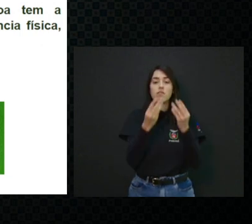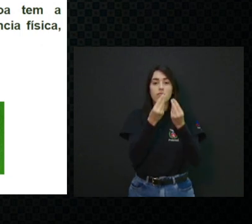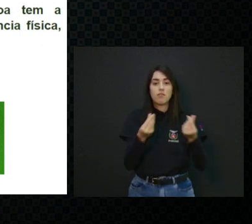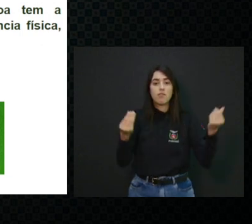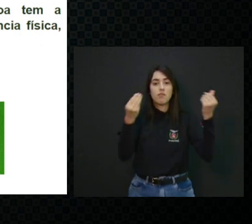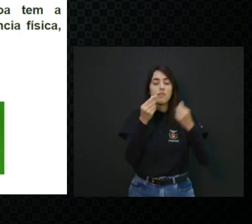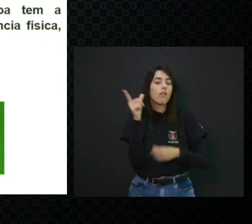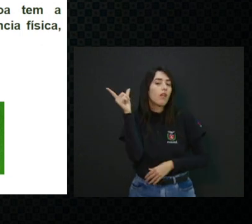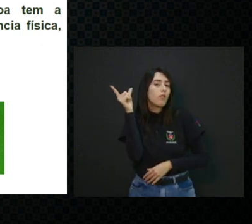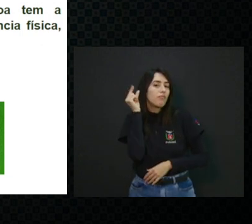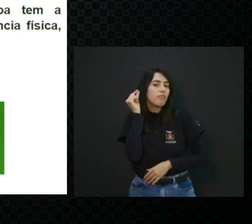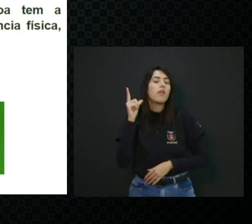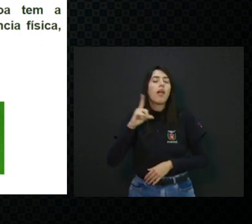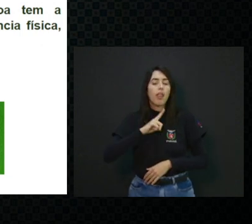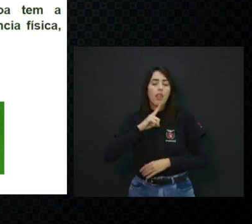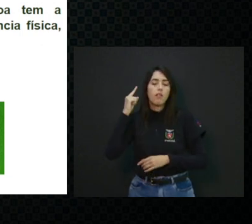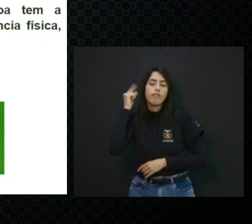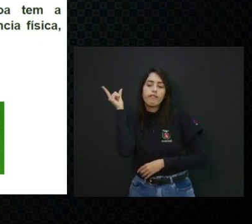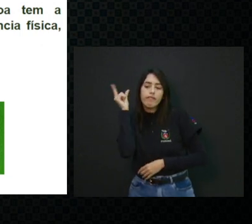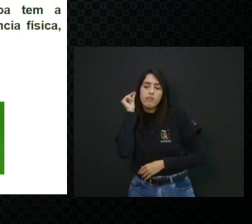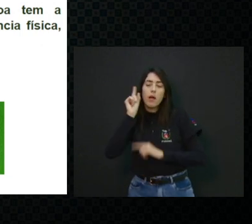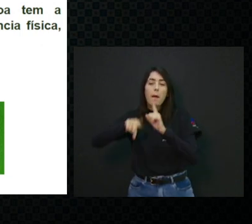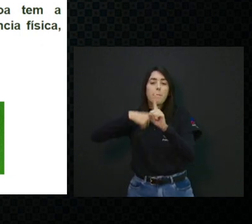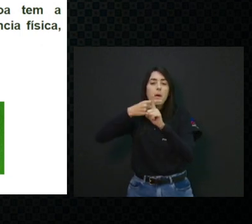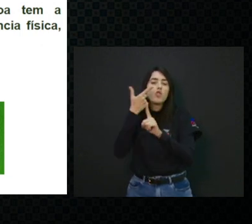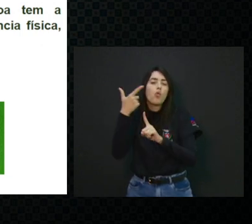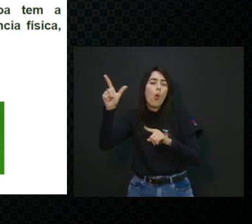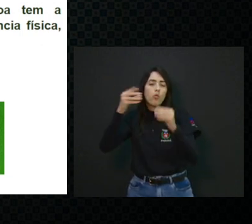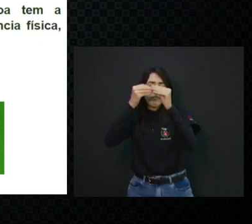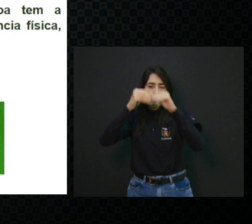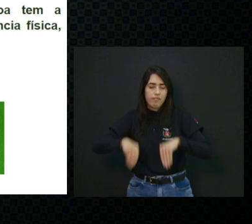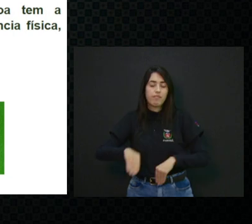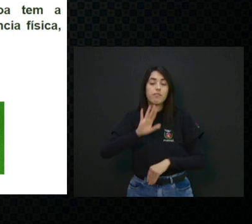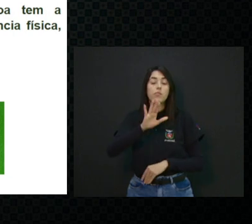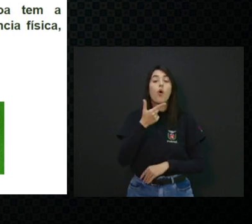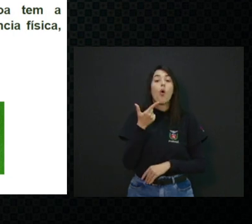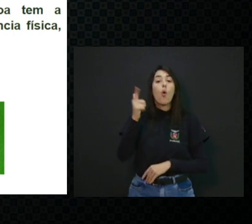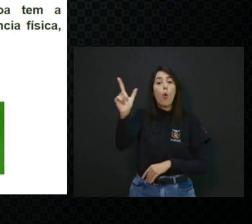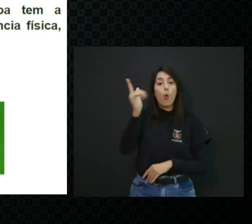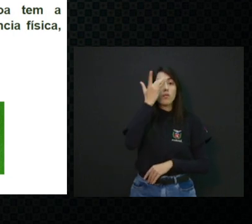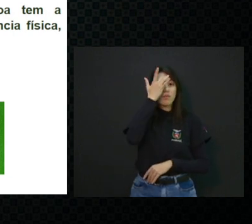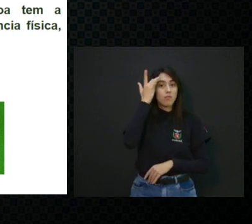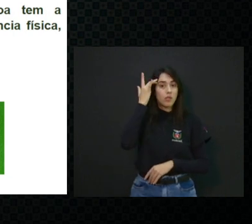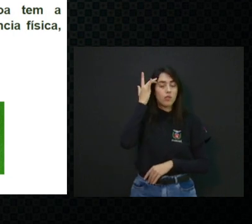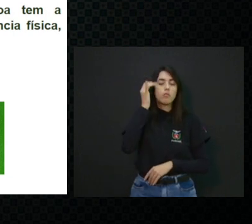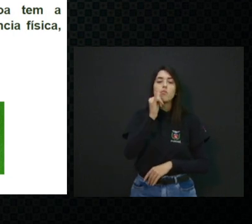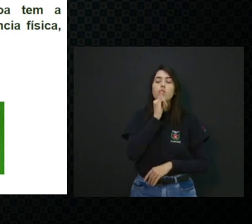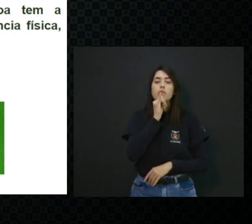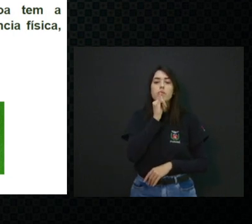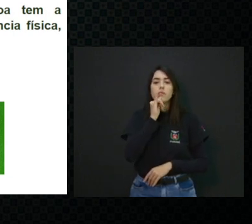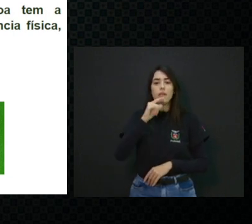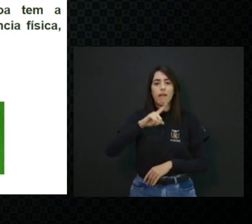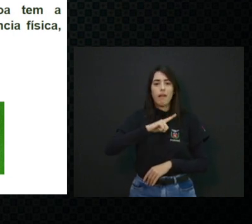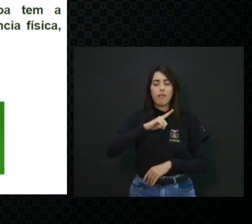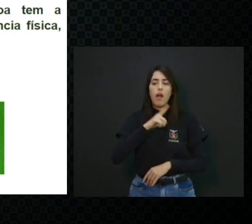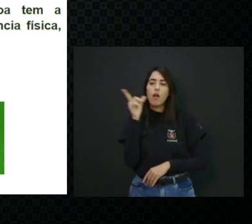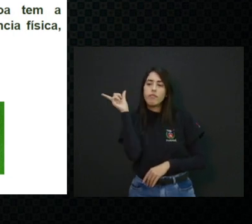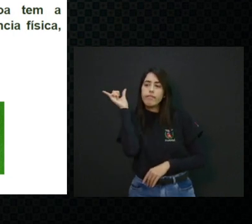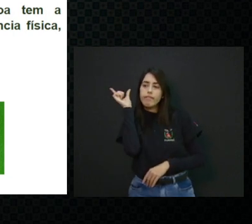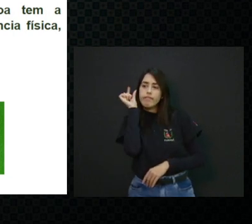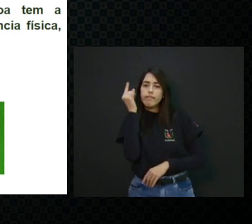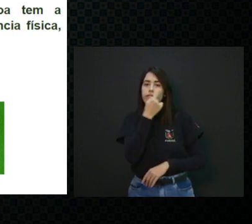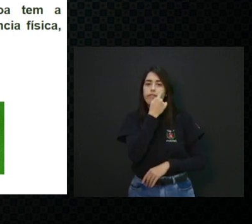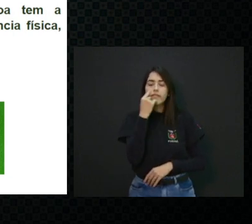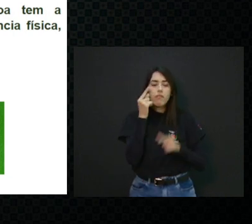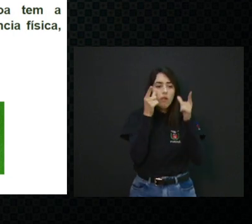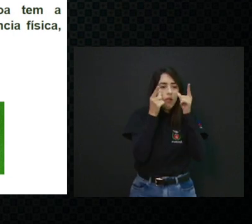e outro comprometimento, e a pessoa com a surdo-cegueira, né, então quer dizer, visão e audição comprometida e mais